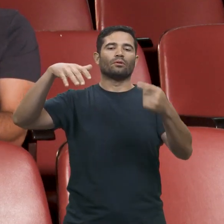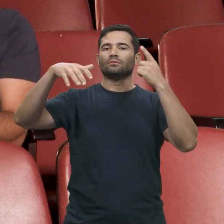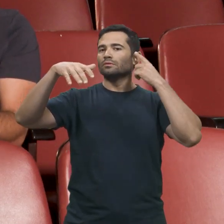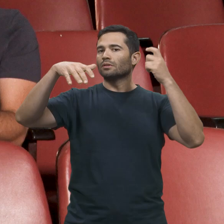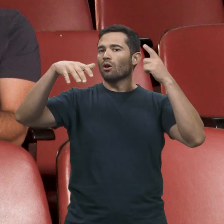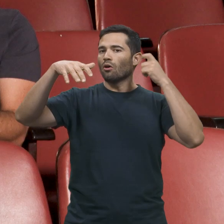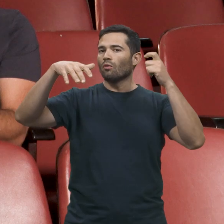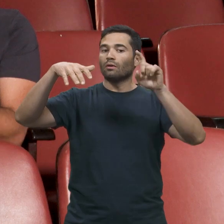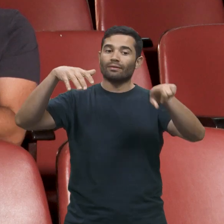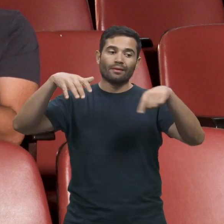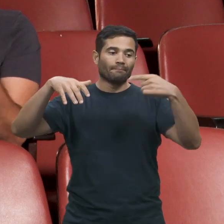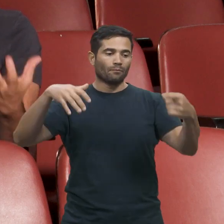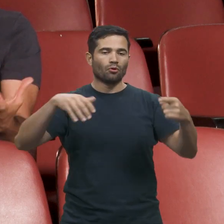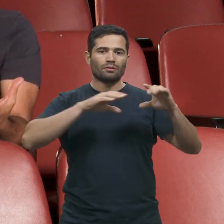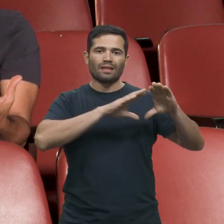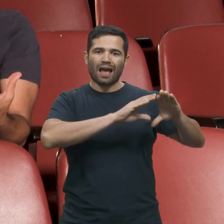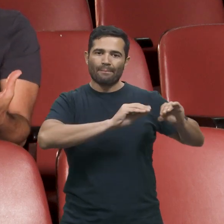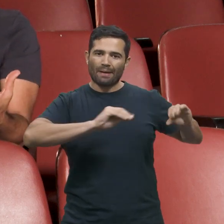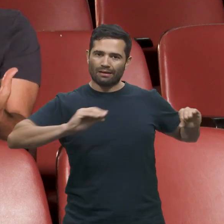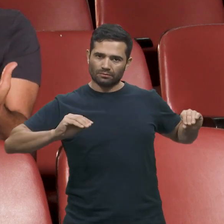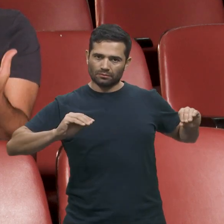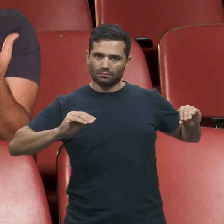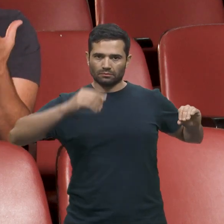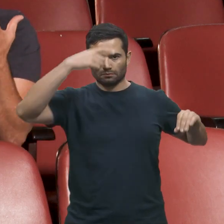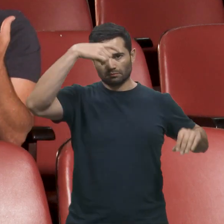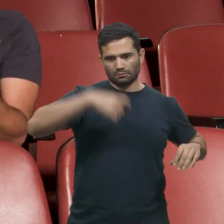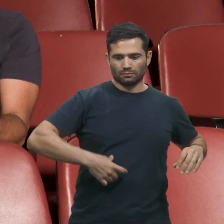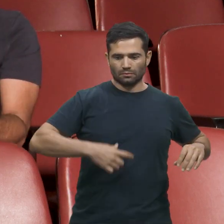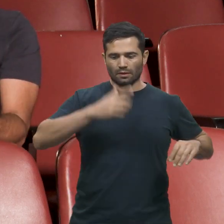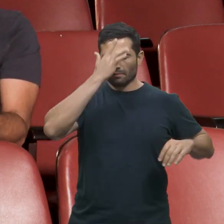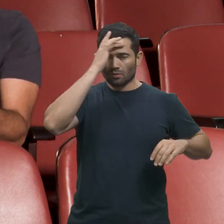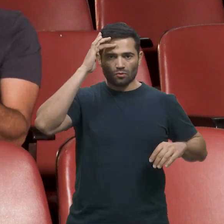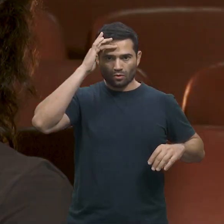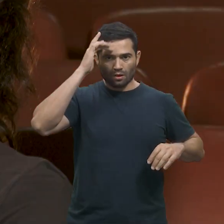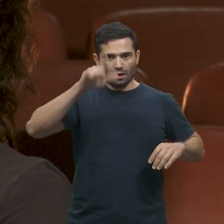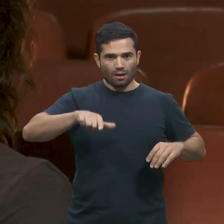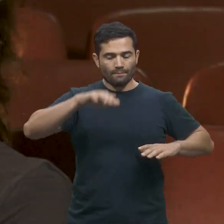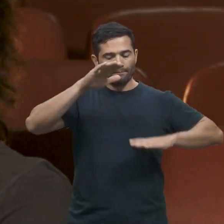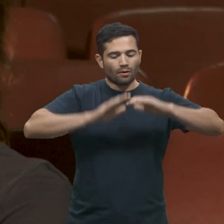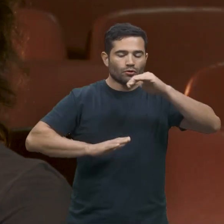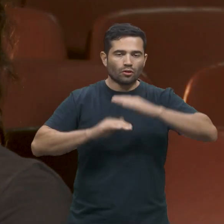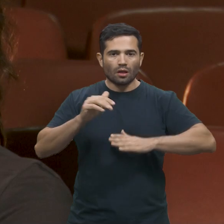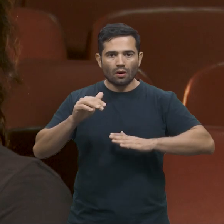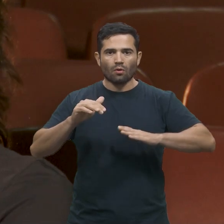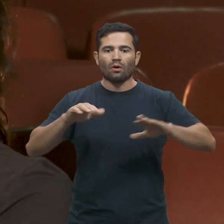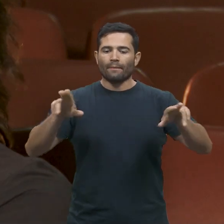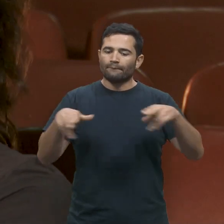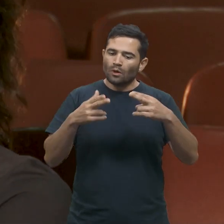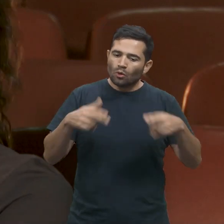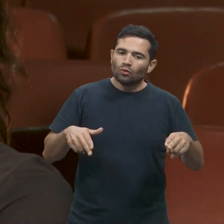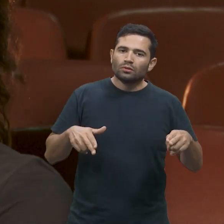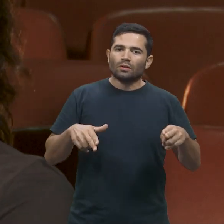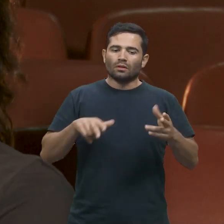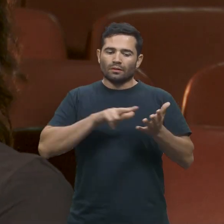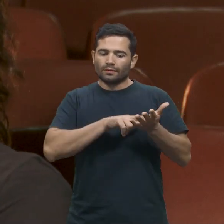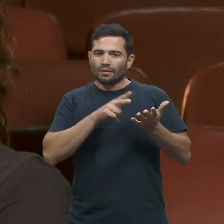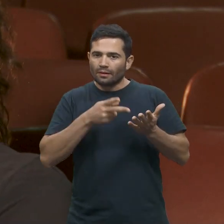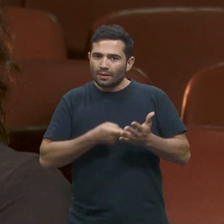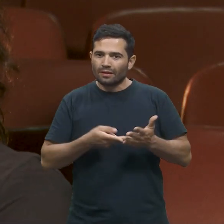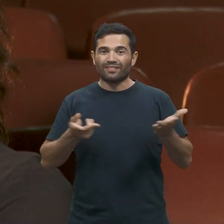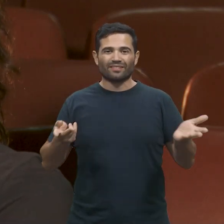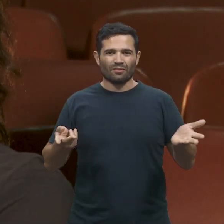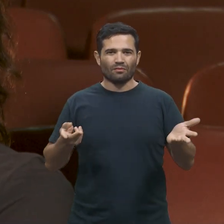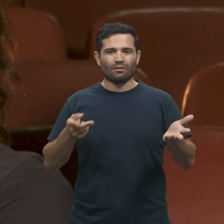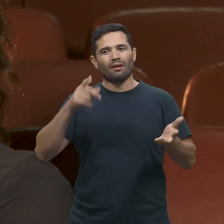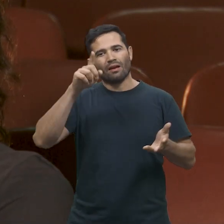som, depois chega a massa é o ator, a massa é o músico, é a interpretação,